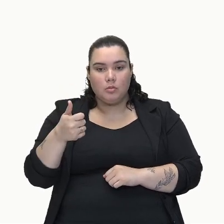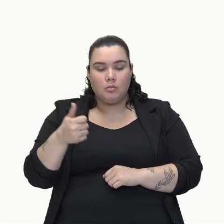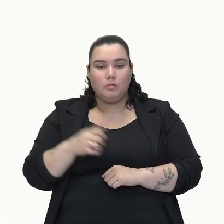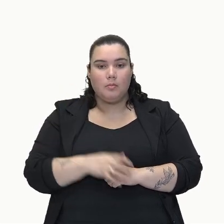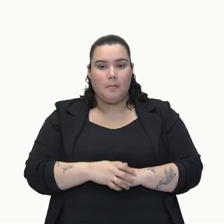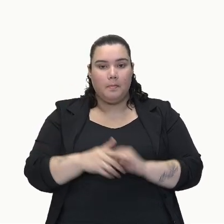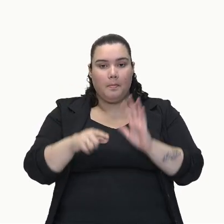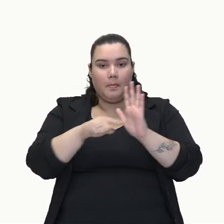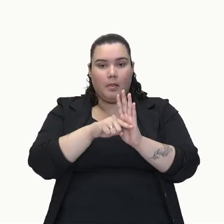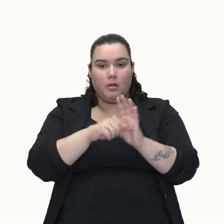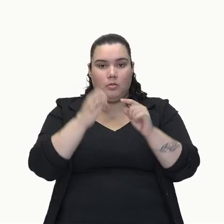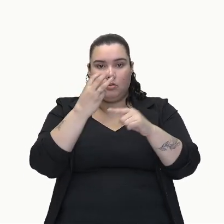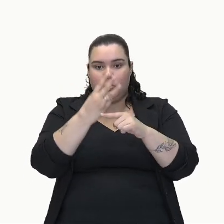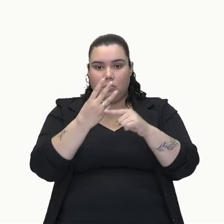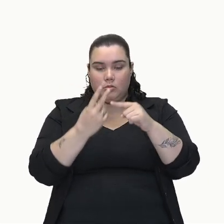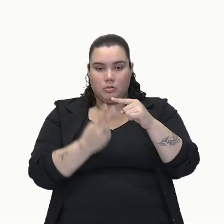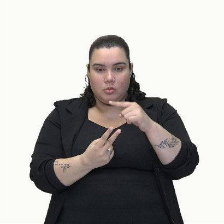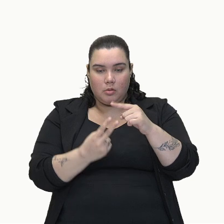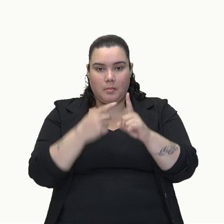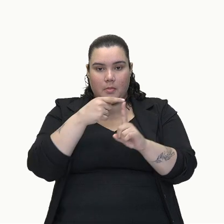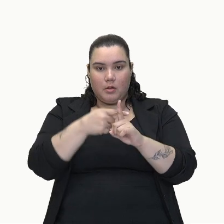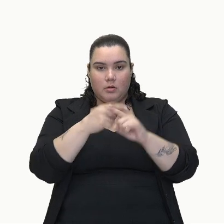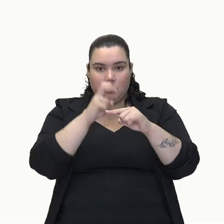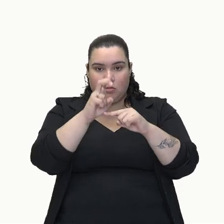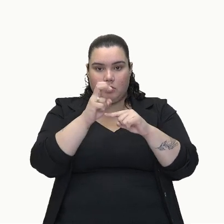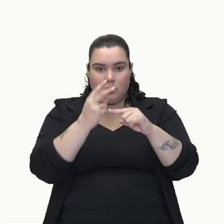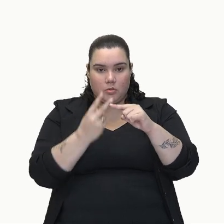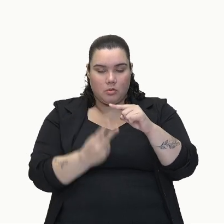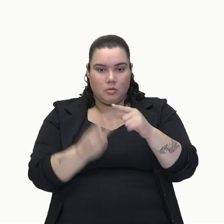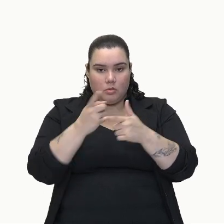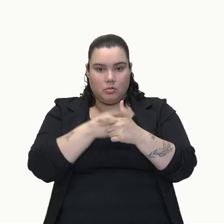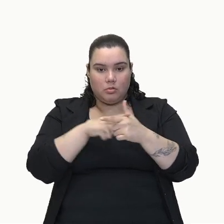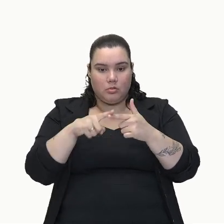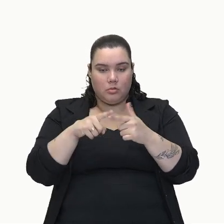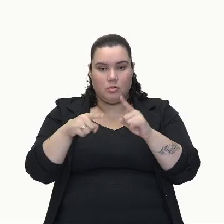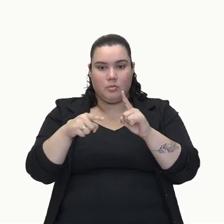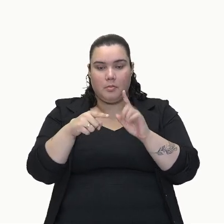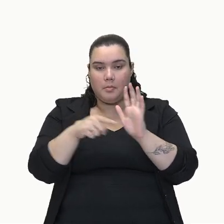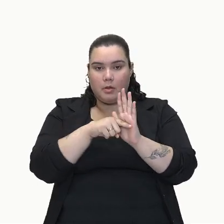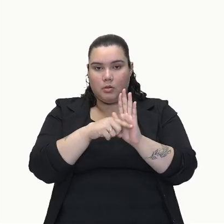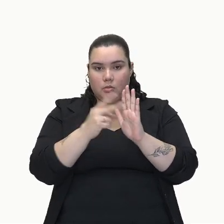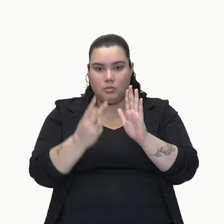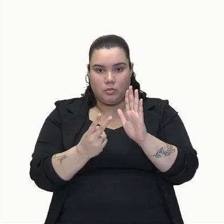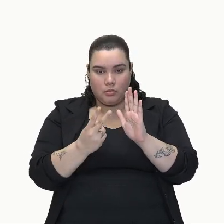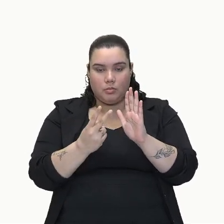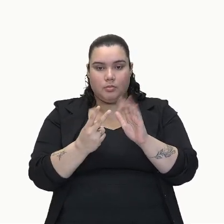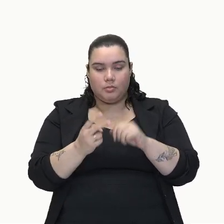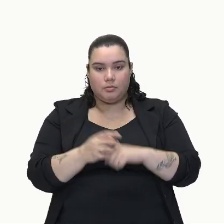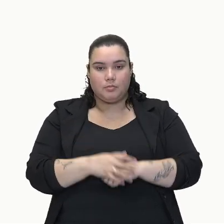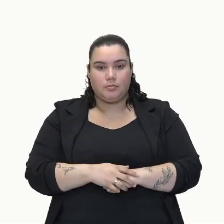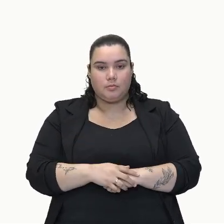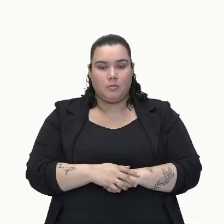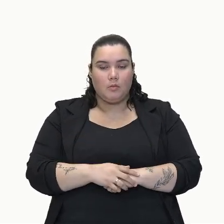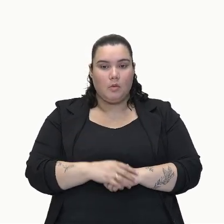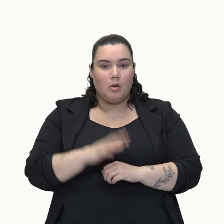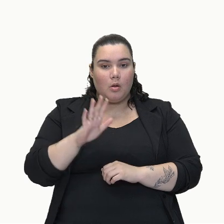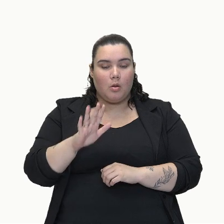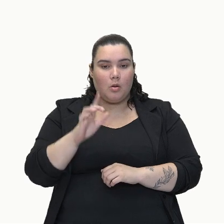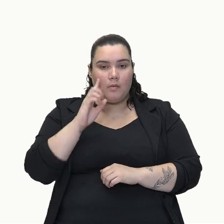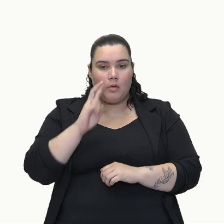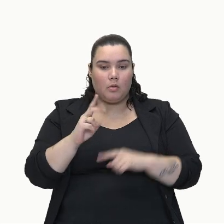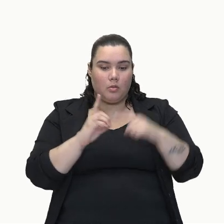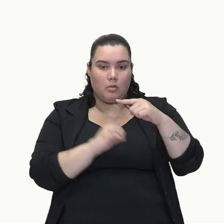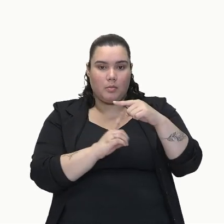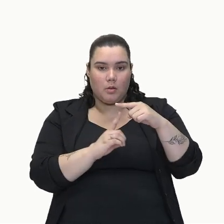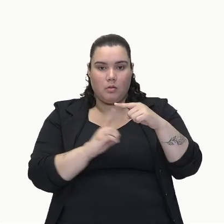menos 3 sobre 2 mais 5 sobre 2 dividido por menos 2. Vejam que o